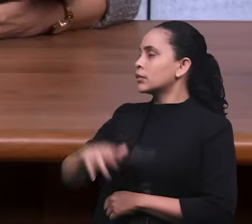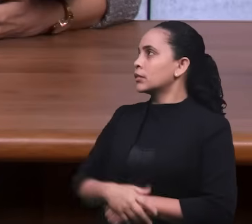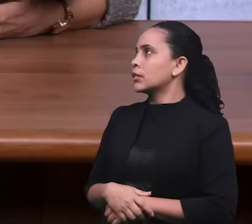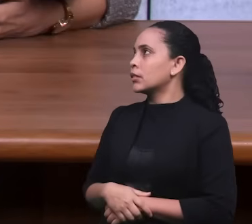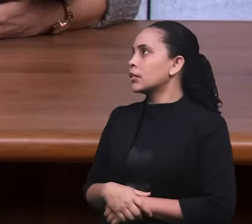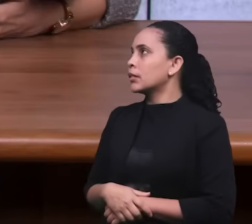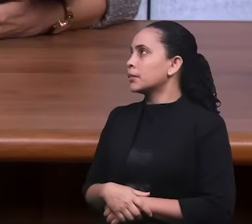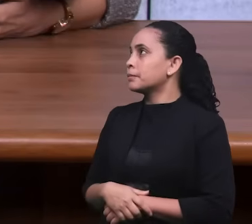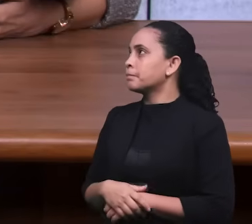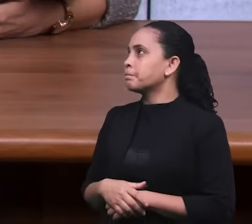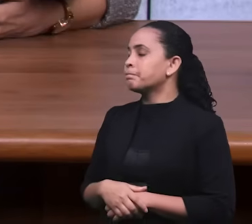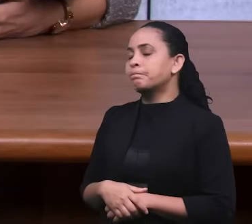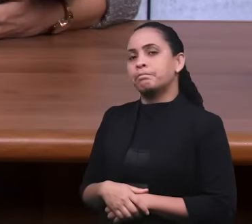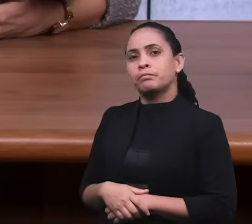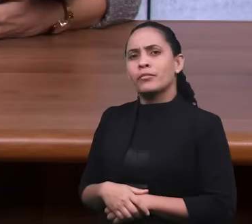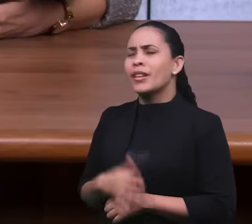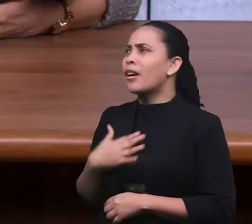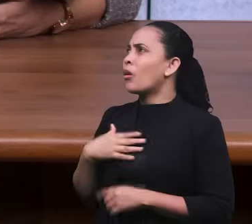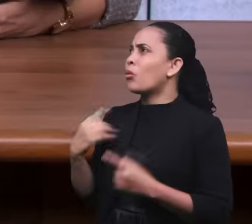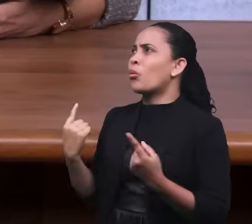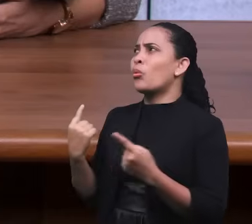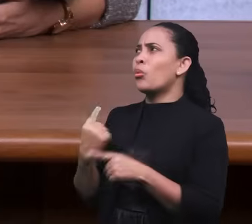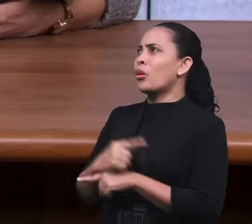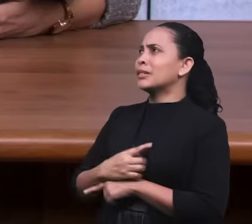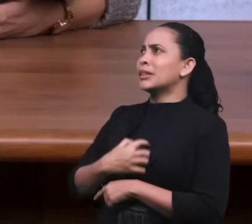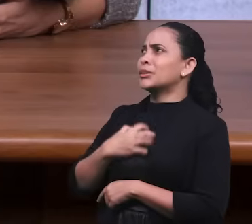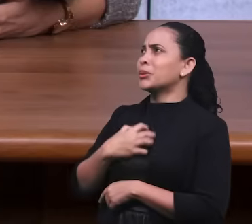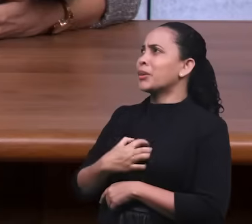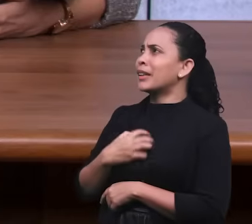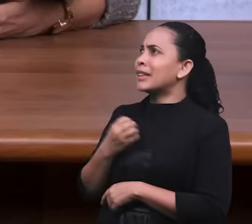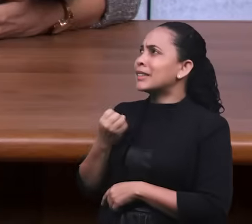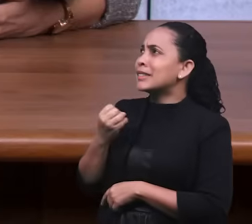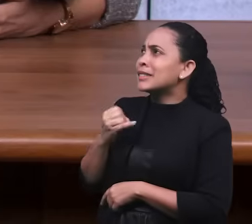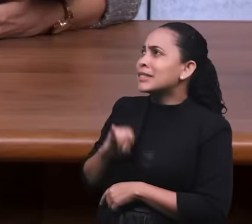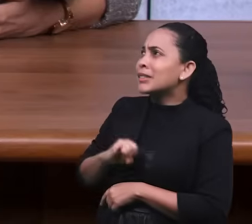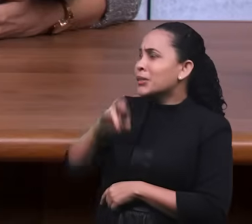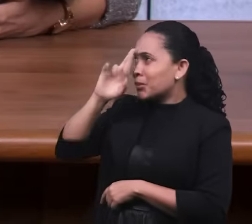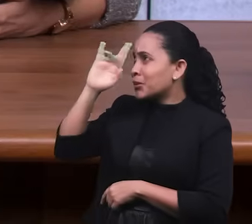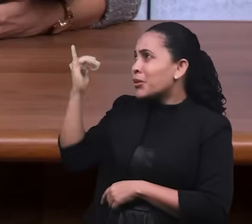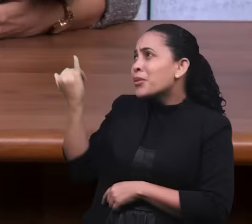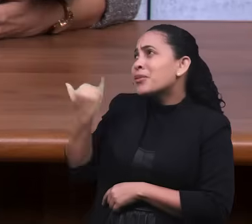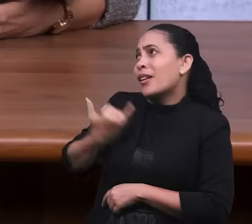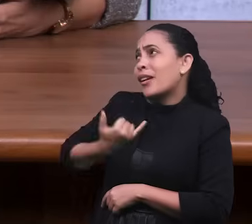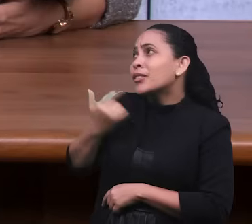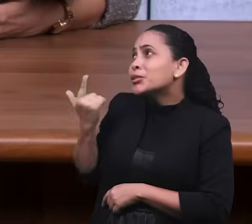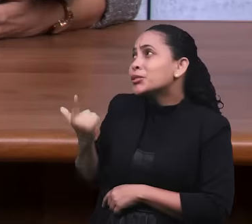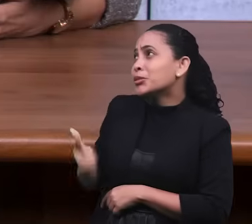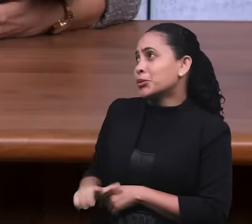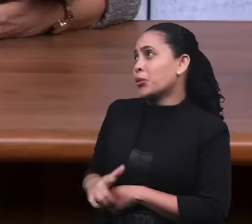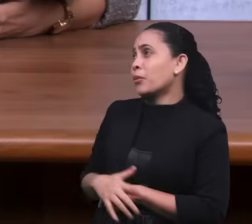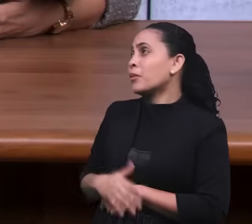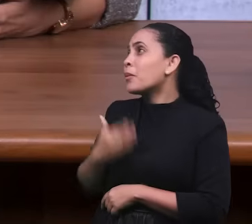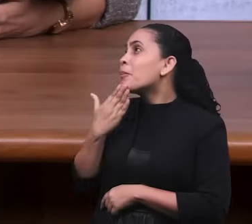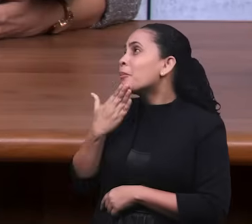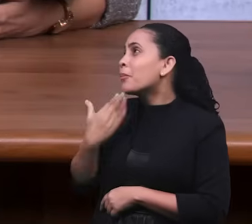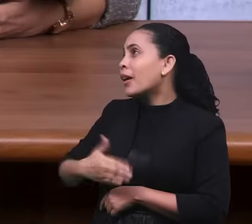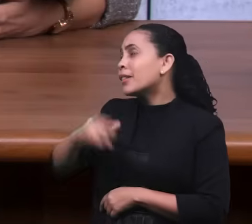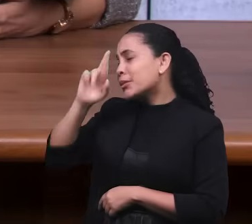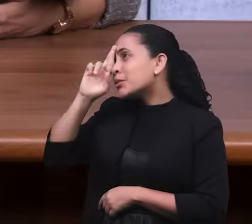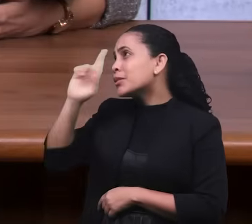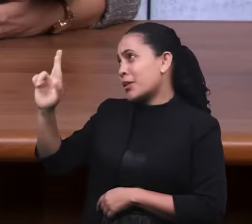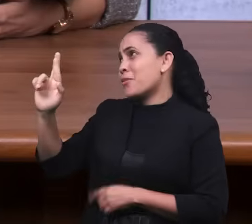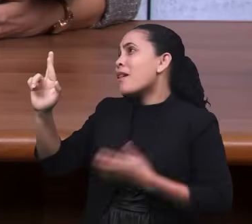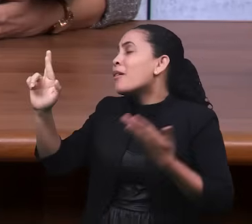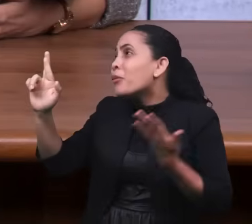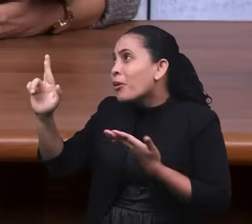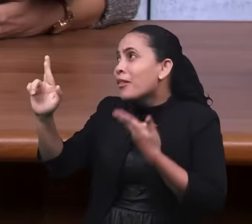se acenda contra mim a tua ira, se ainda falar só desta vez. Rogo-te que só